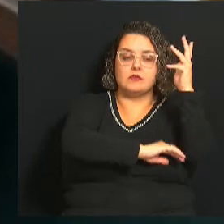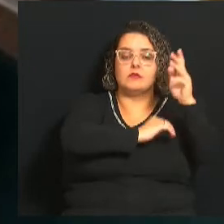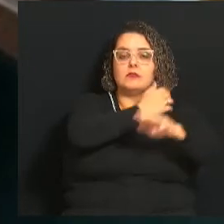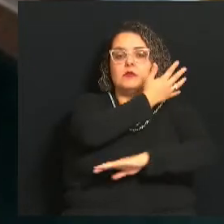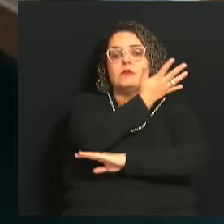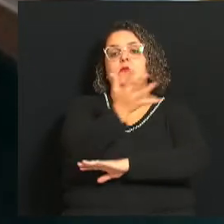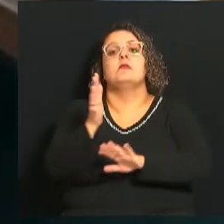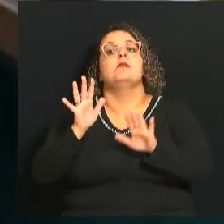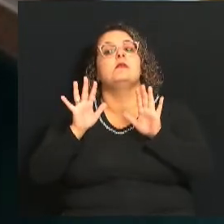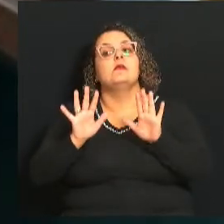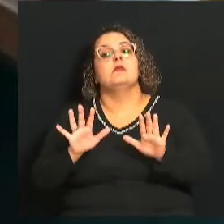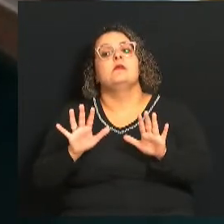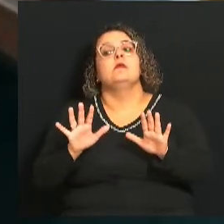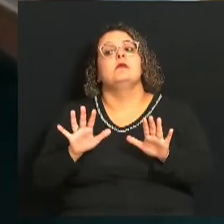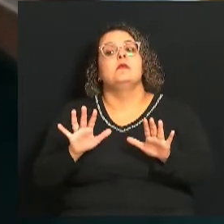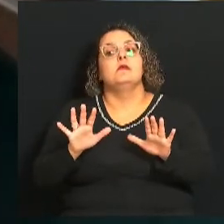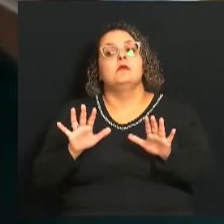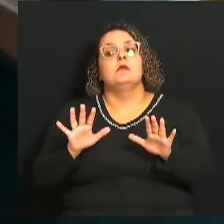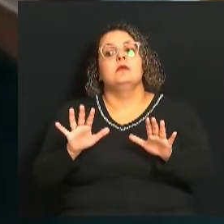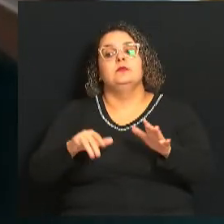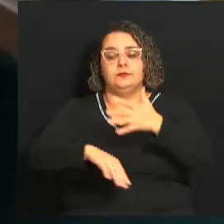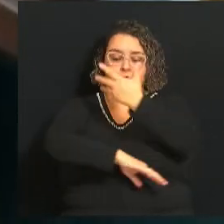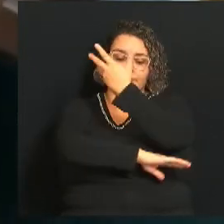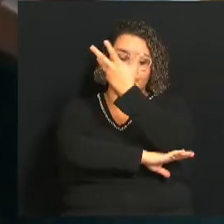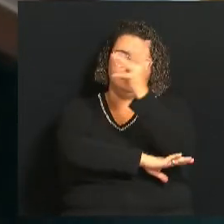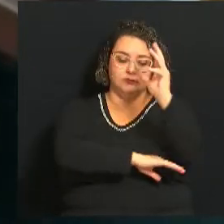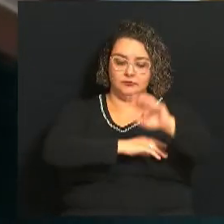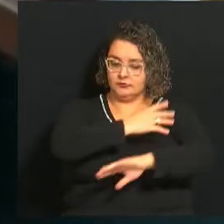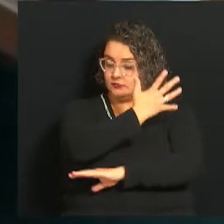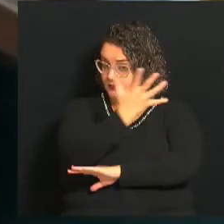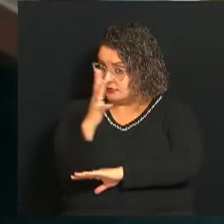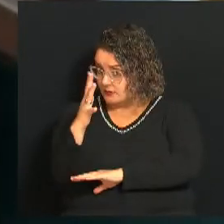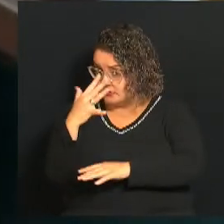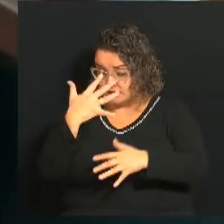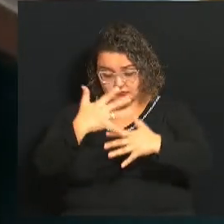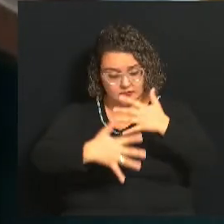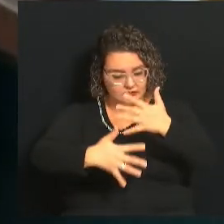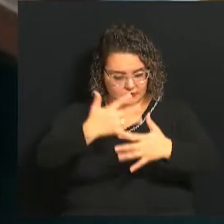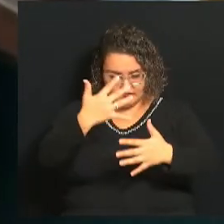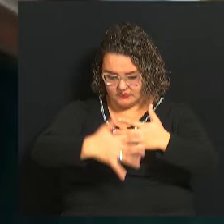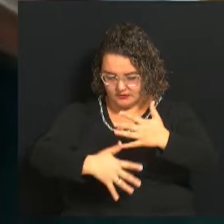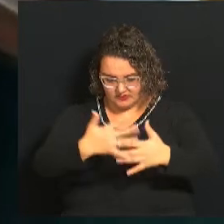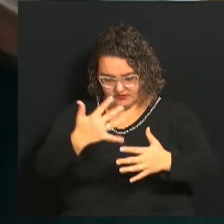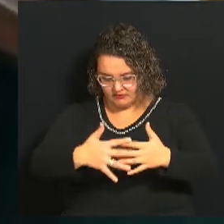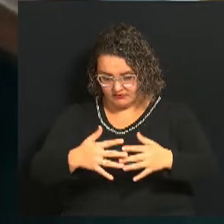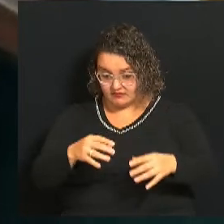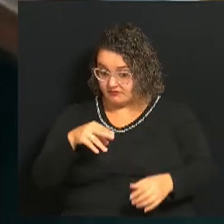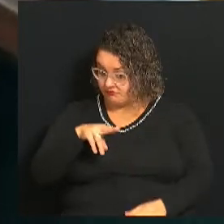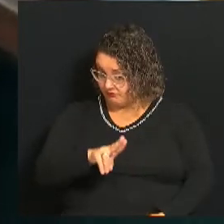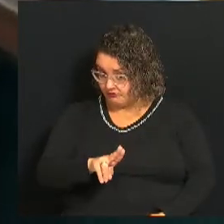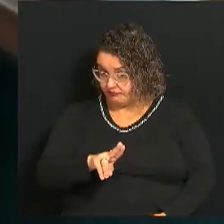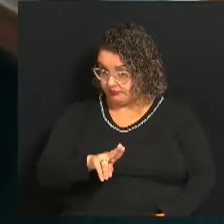não vegetação que possa, de alguma forma, interferir ou agredir a